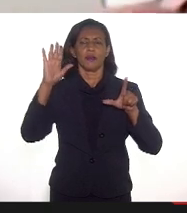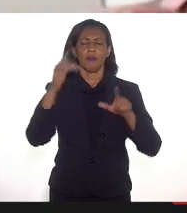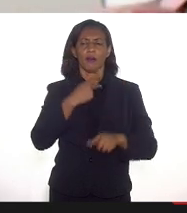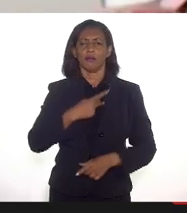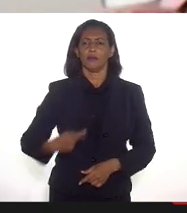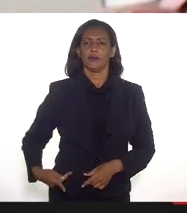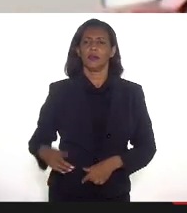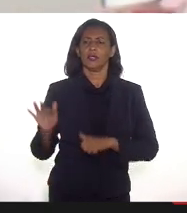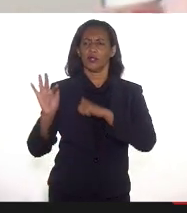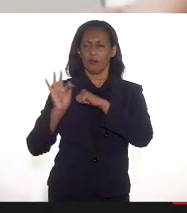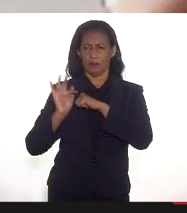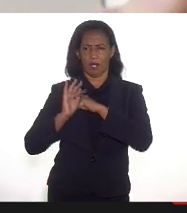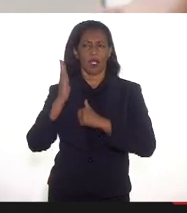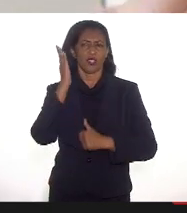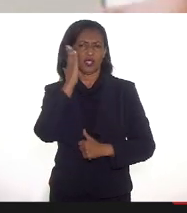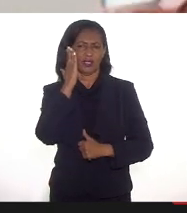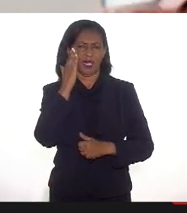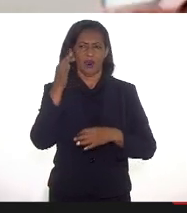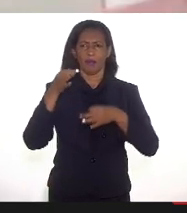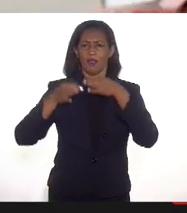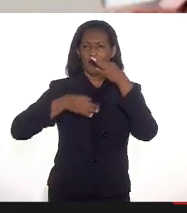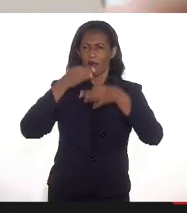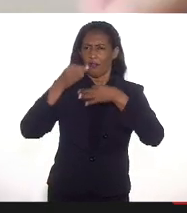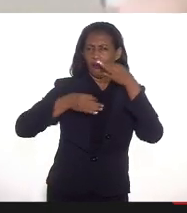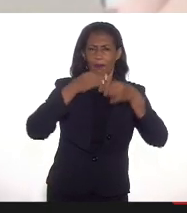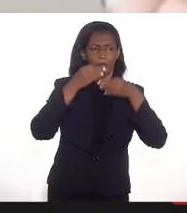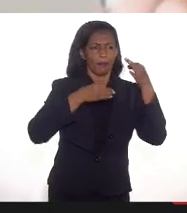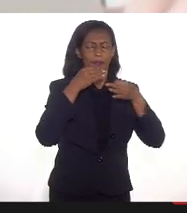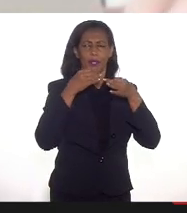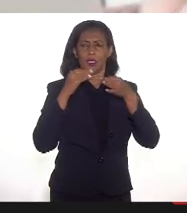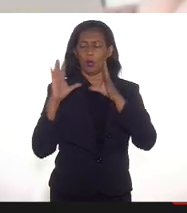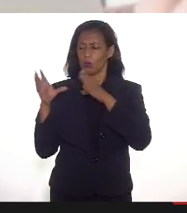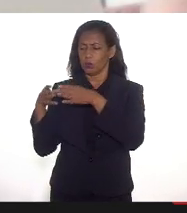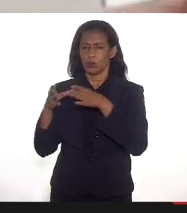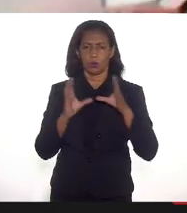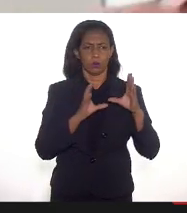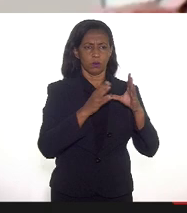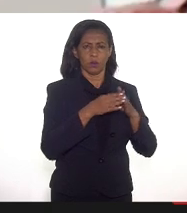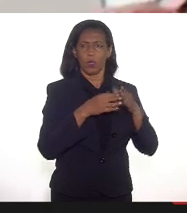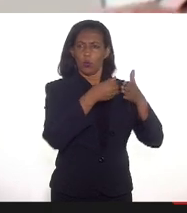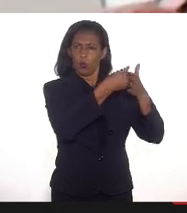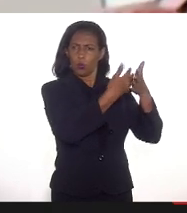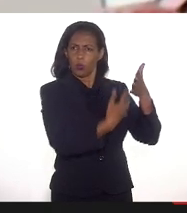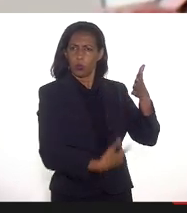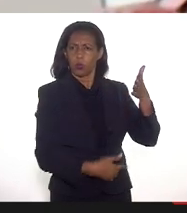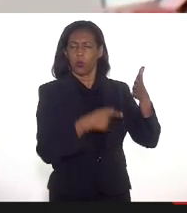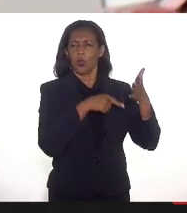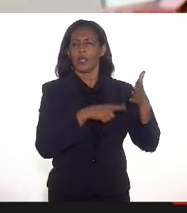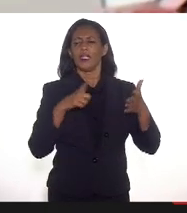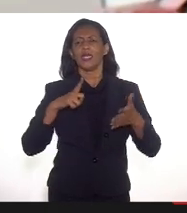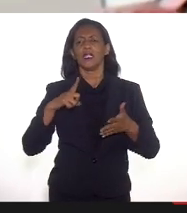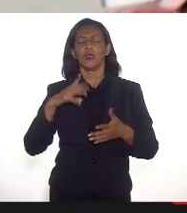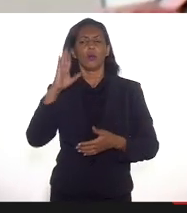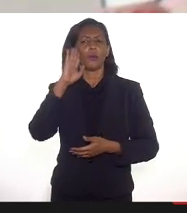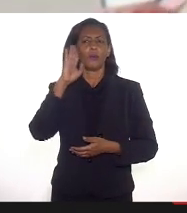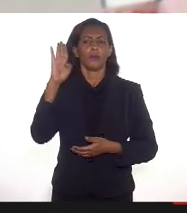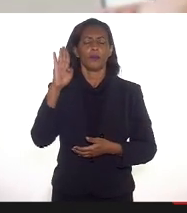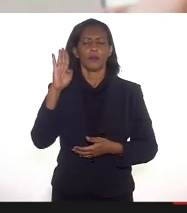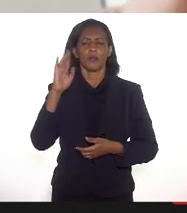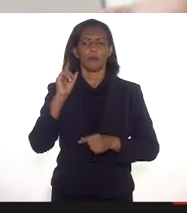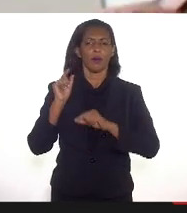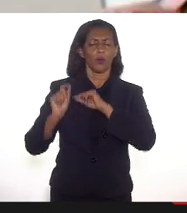A gente sabe que isso vai permear muitas das falas, que são questões que nos foram trazidas, que tem como pano de fundo essa questão